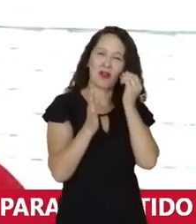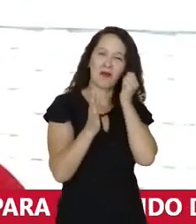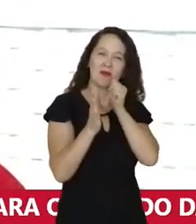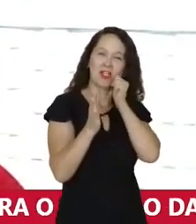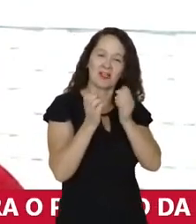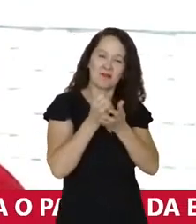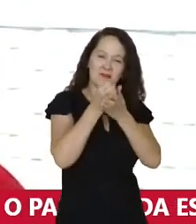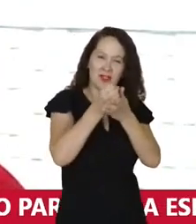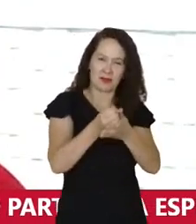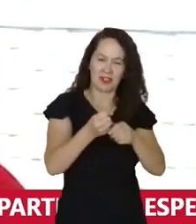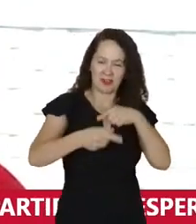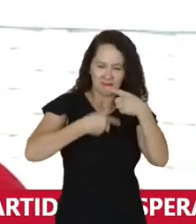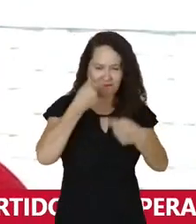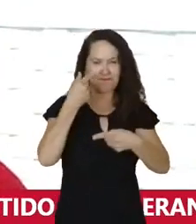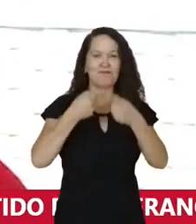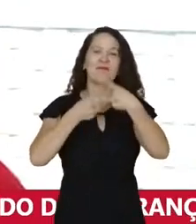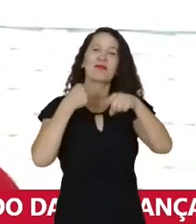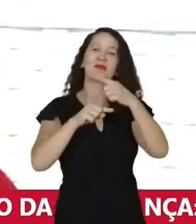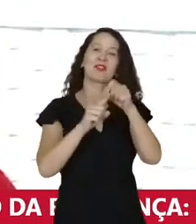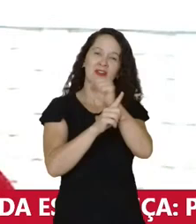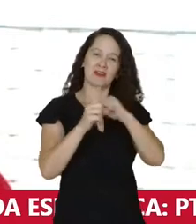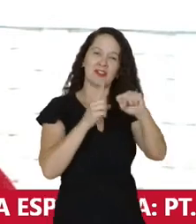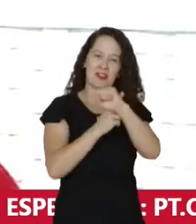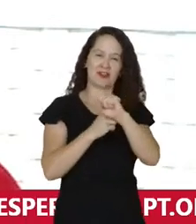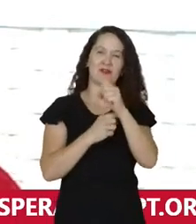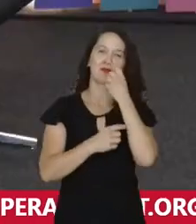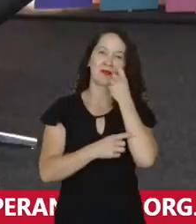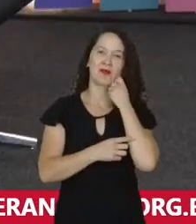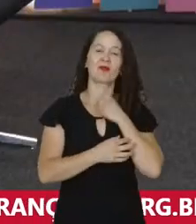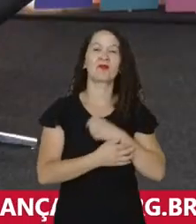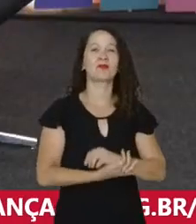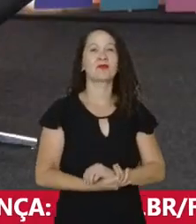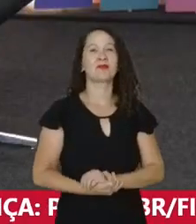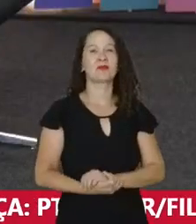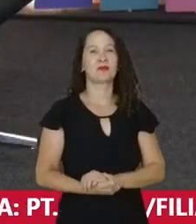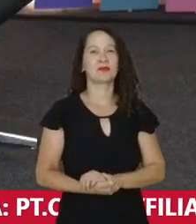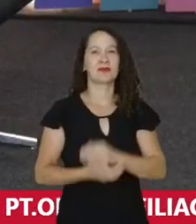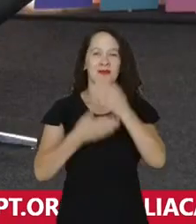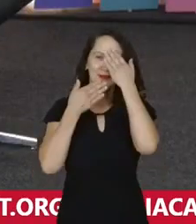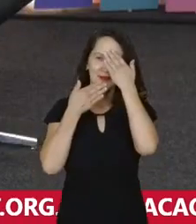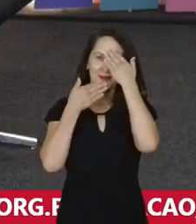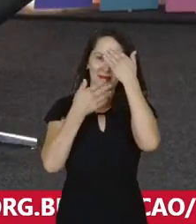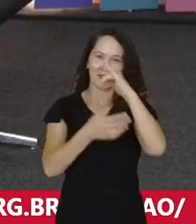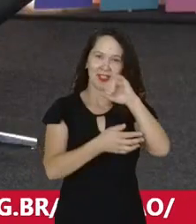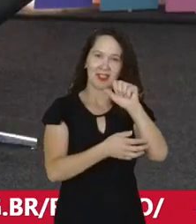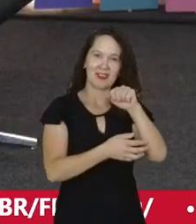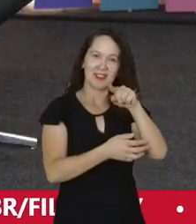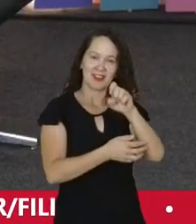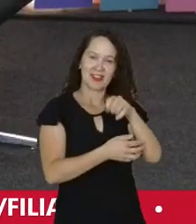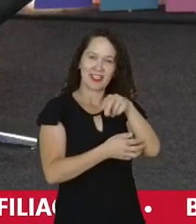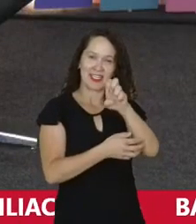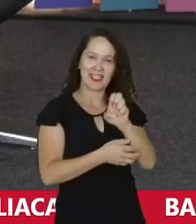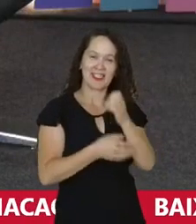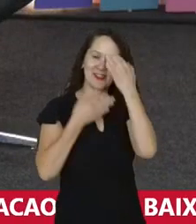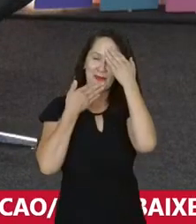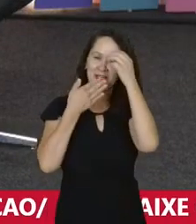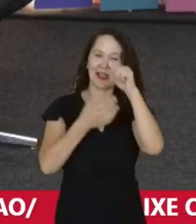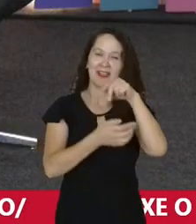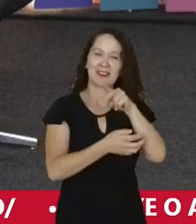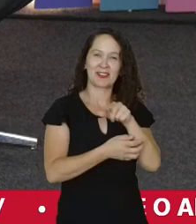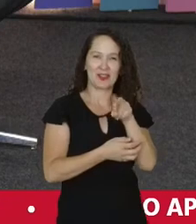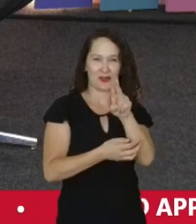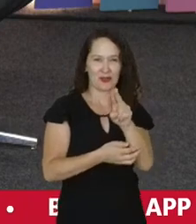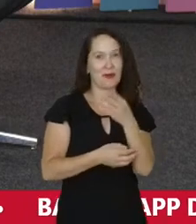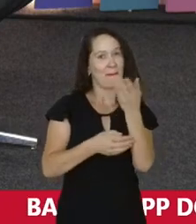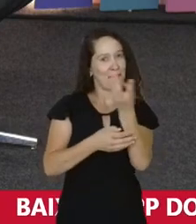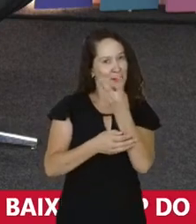e a política vira uma palavra vazia. É sobre isso, eu acredito. Muito obrigada, Jaqueline. Obrigada, Ana Lu. Obrigada, Jaqueline,